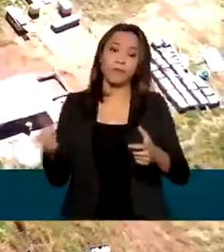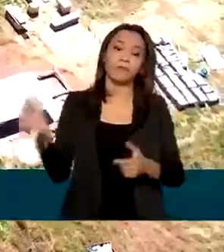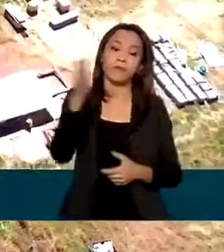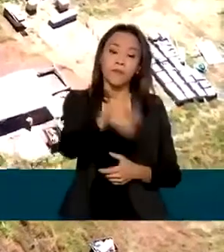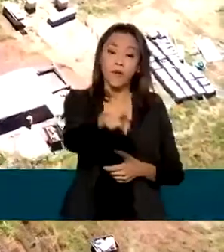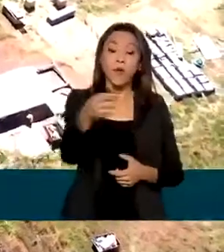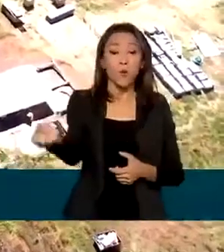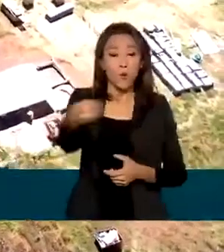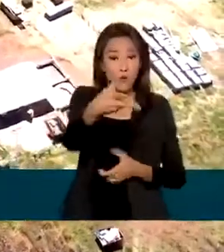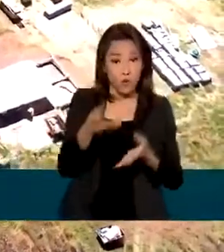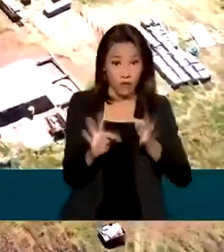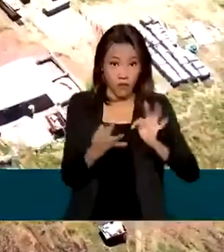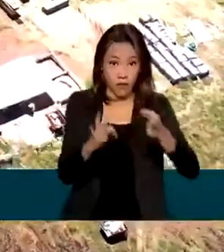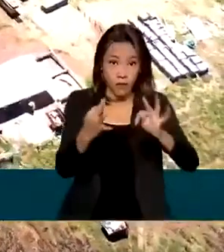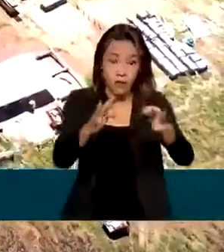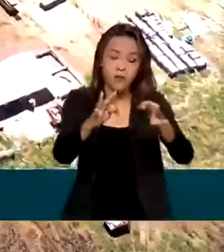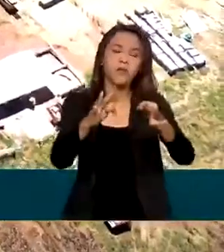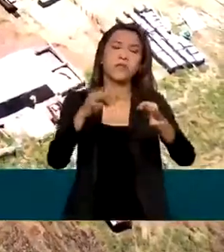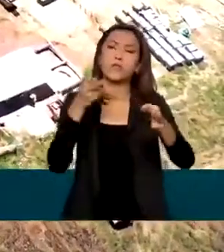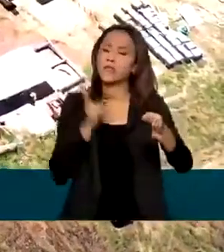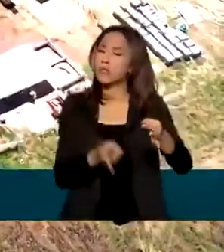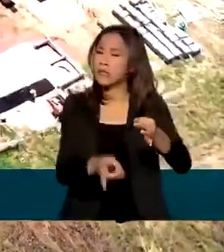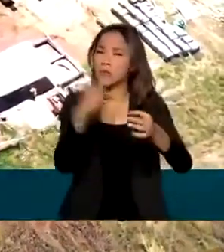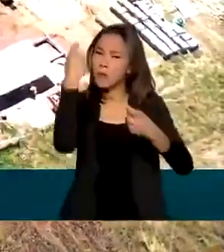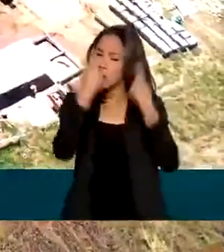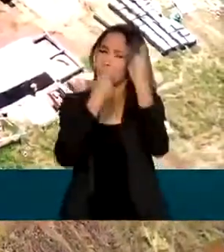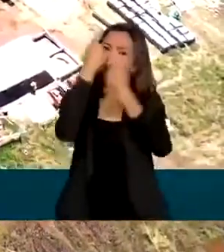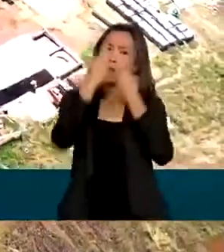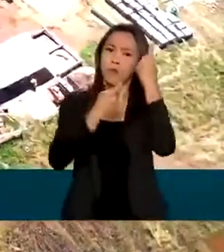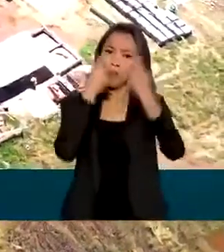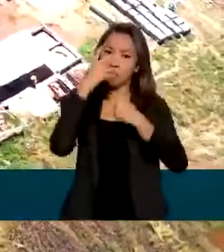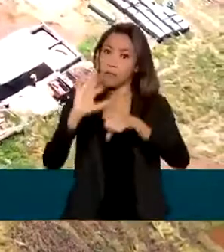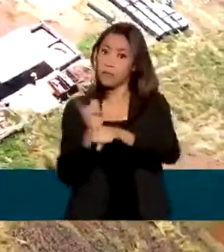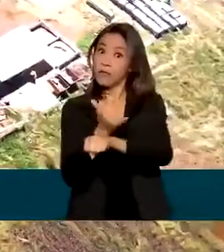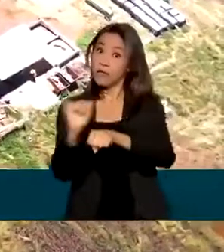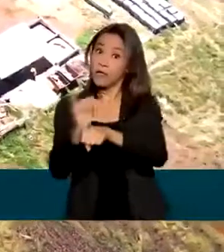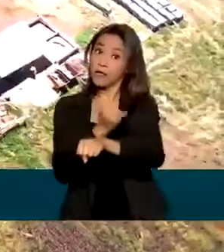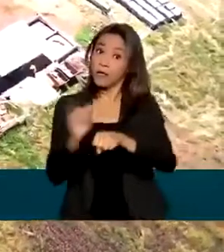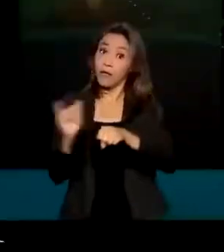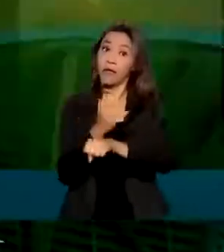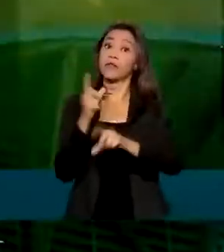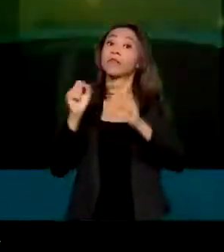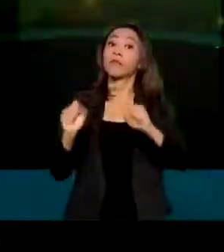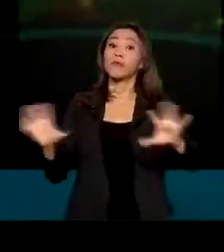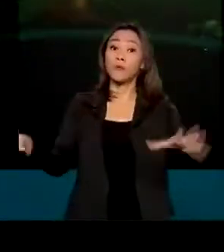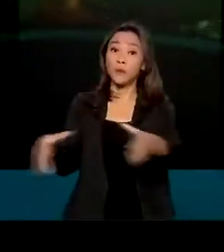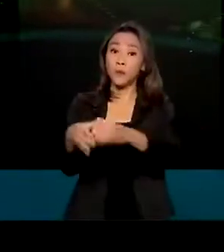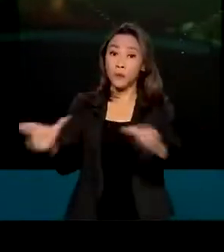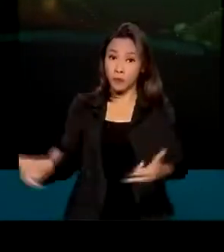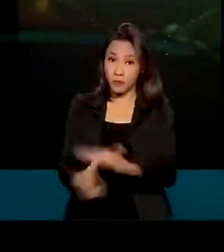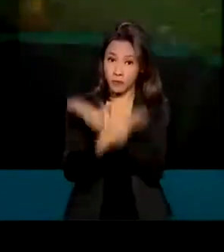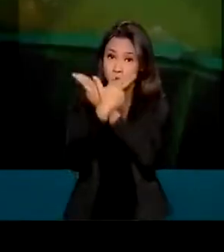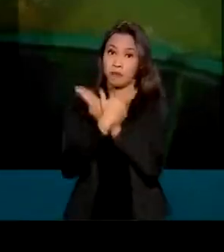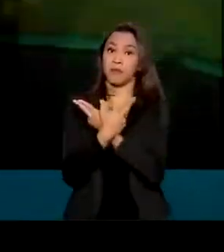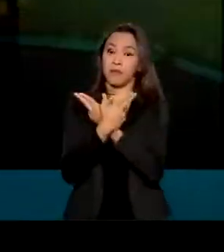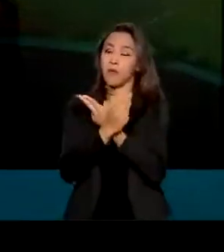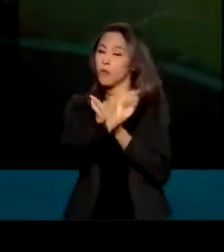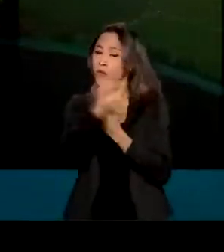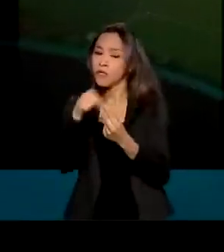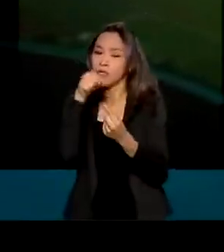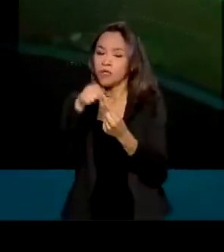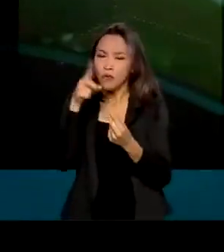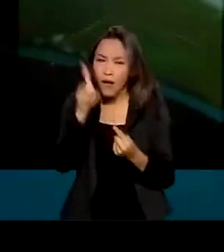e equipamentos tem sido uma constante preocupação estratégica da Força Aérea Brasileira A ideia é